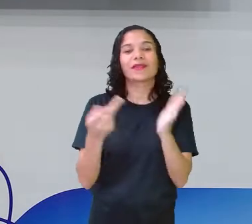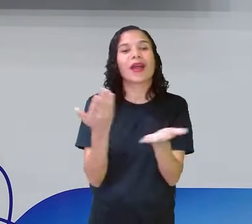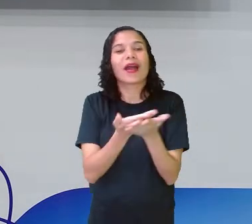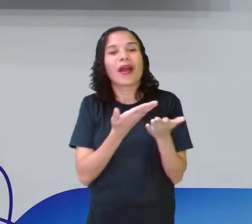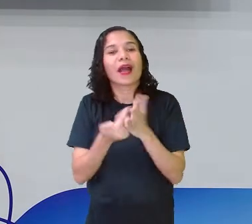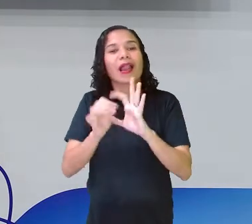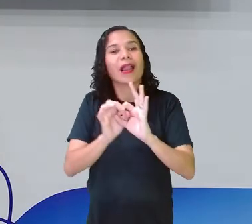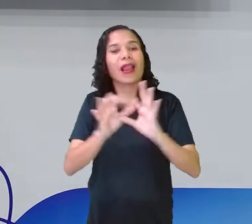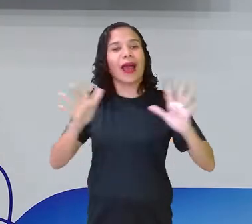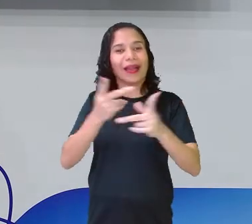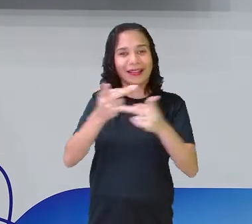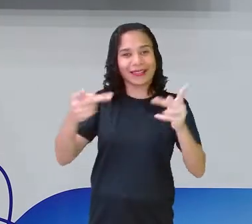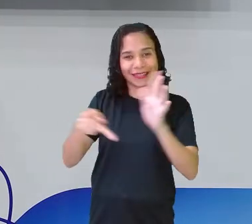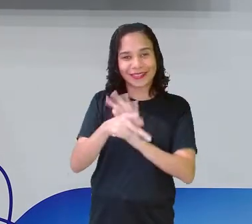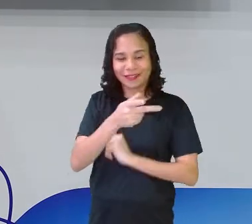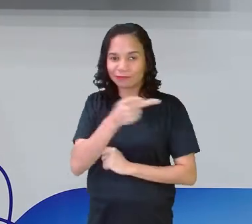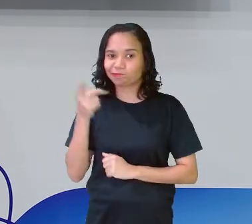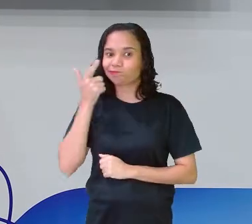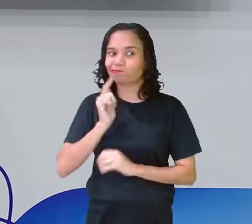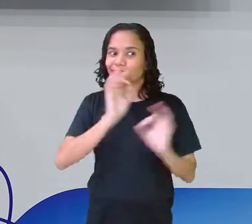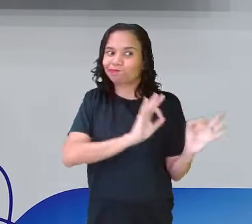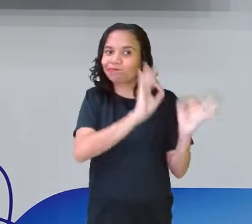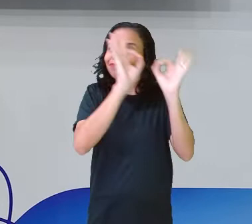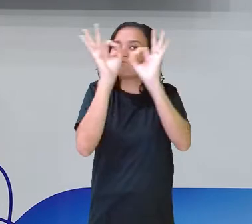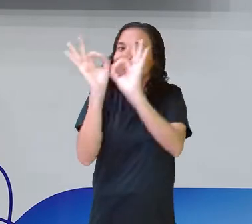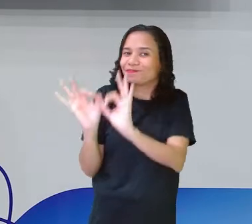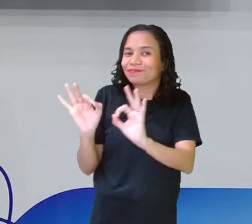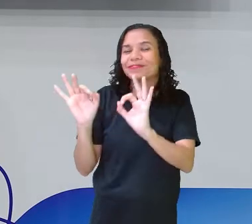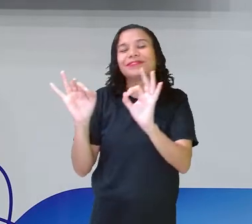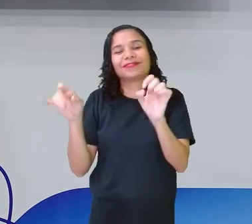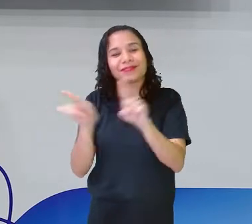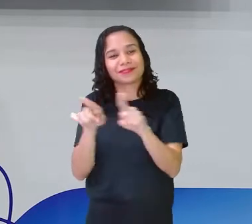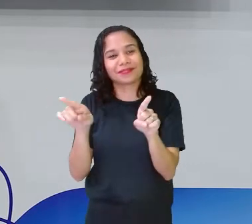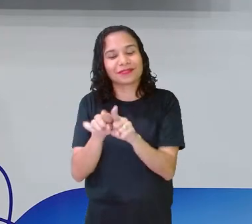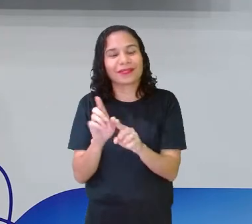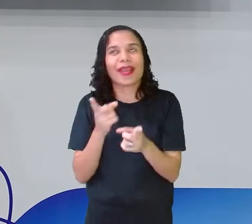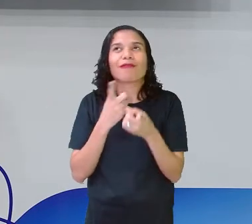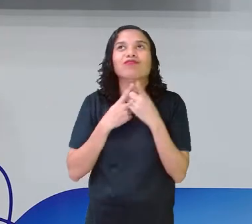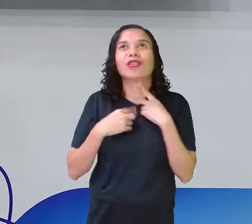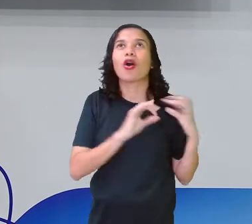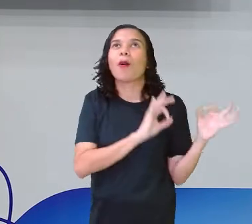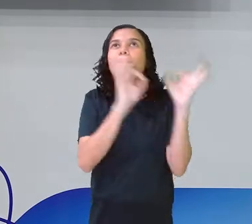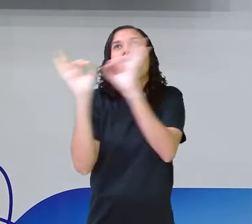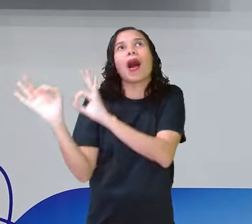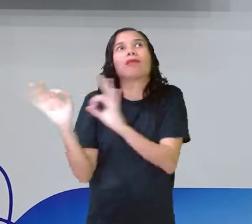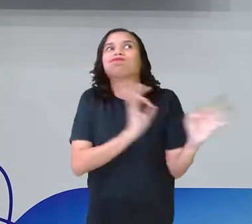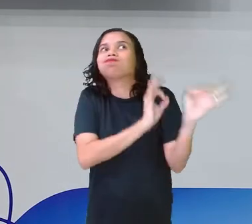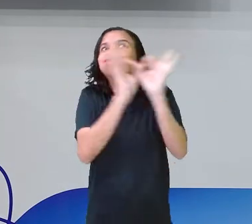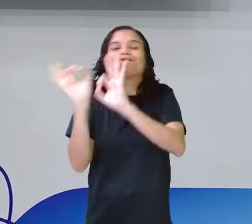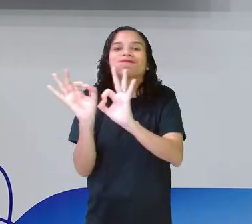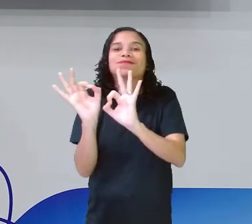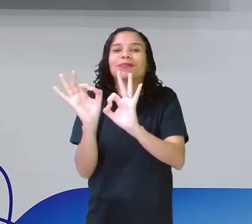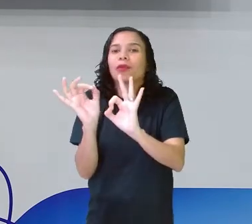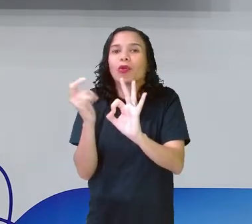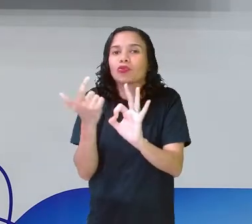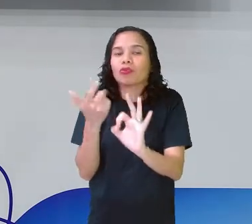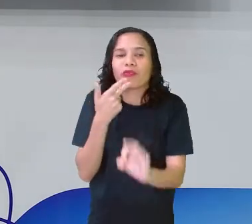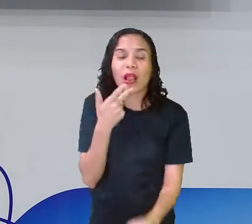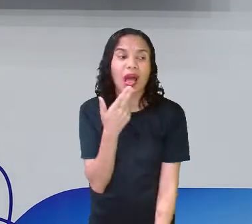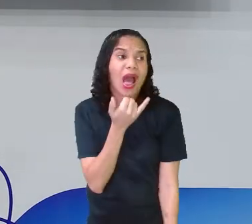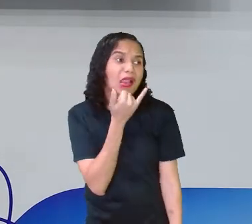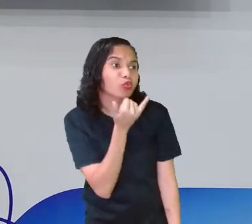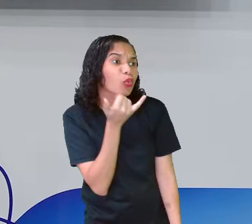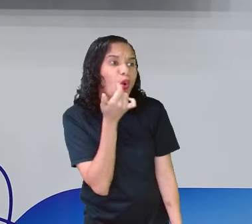ficam disponíveis lá para vocês acessarem e assistirem quantas vezes quiserem. Beleza? Você não tem